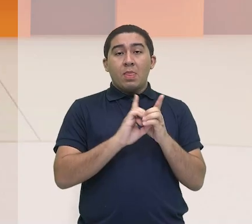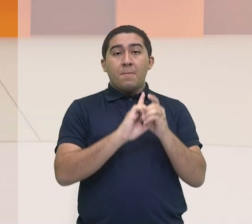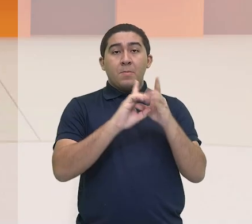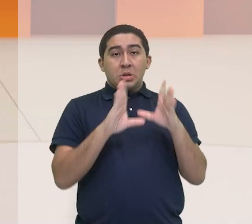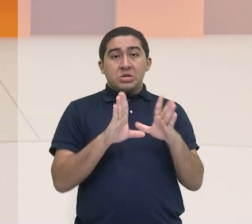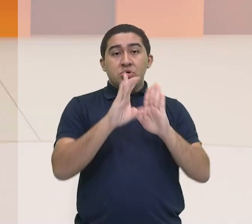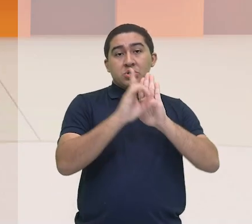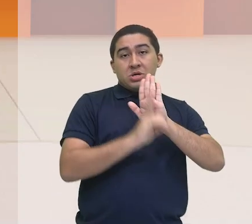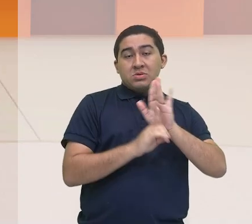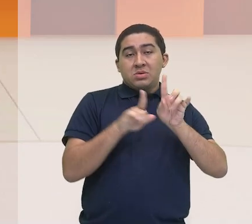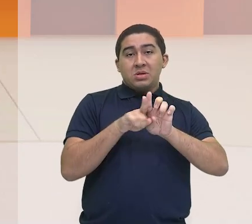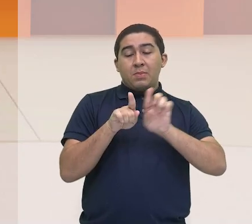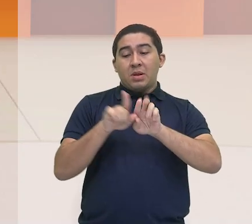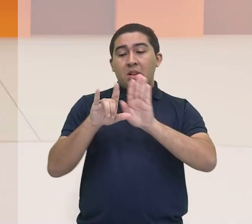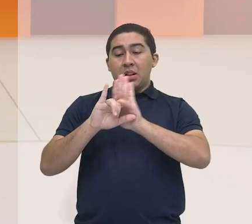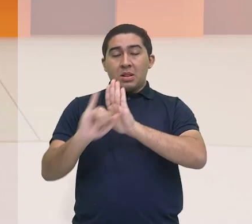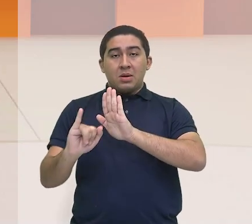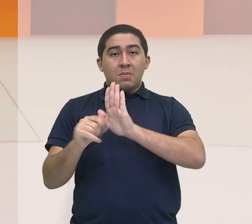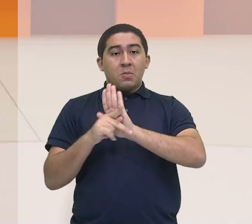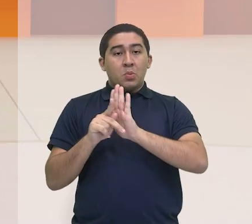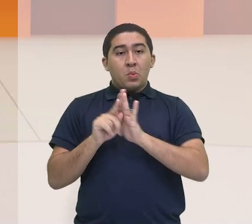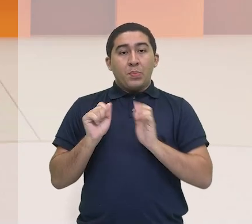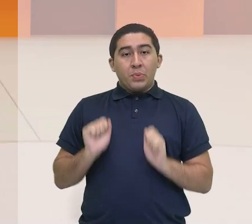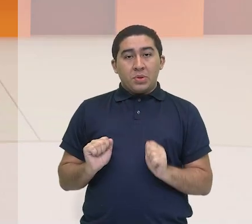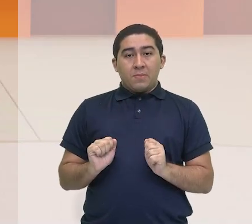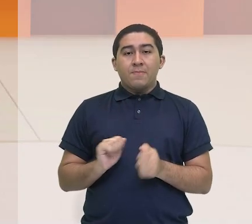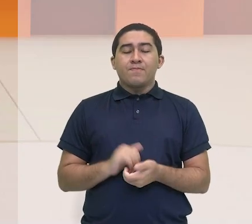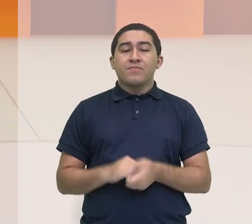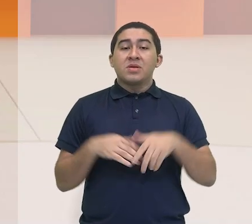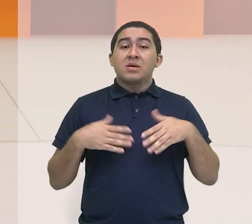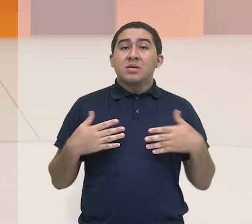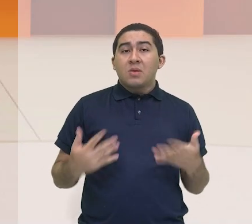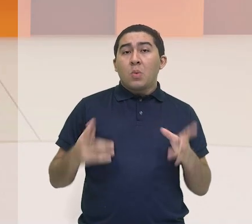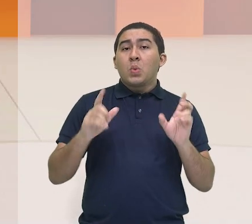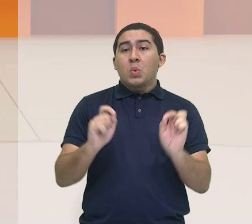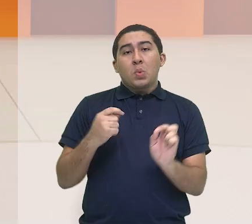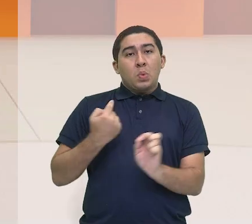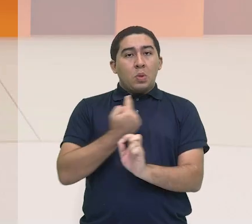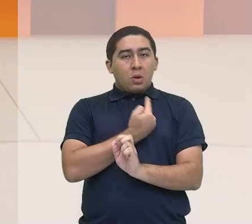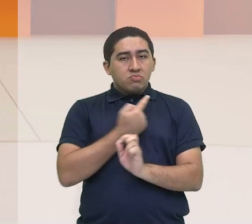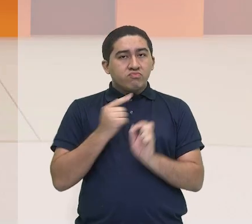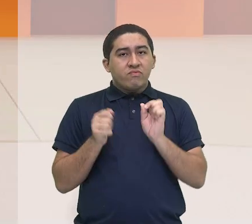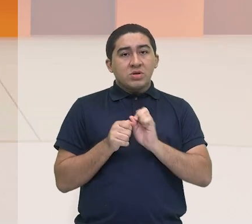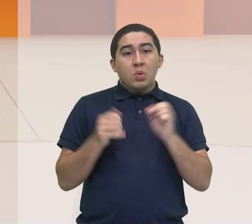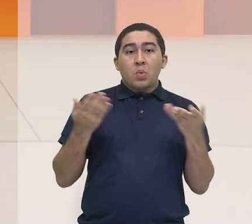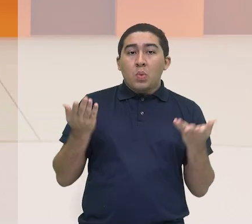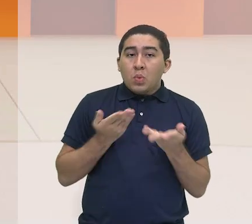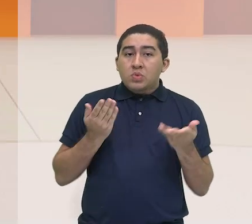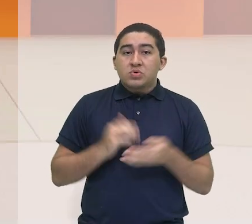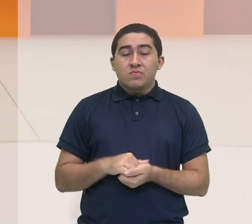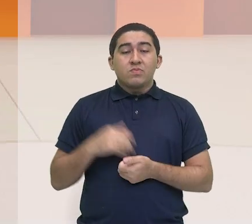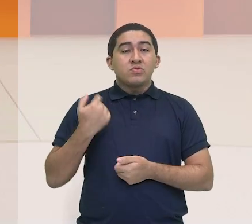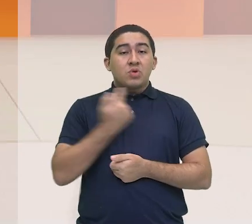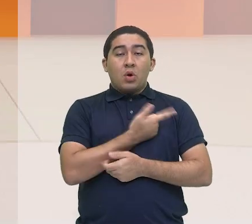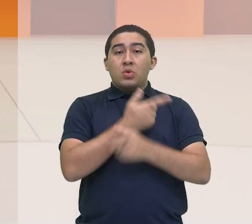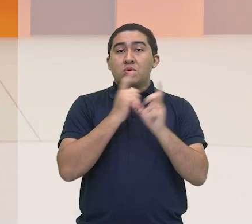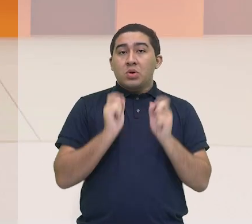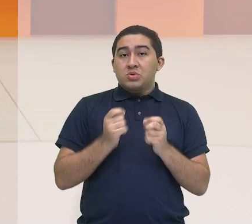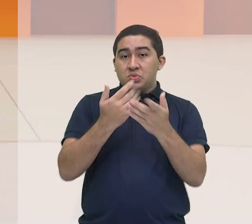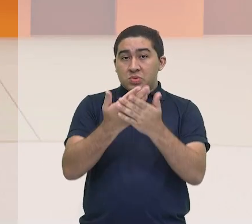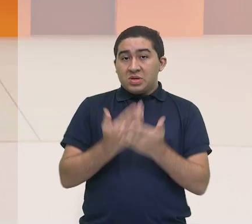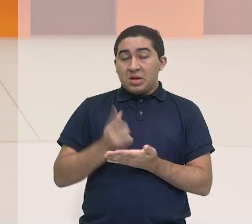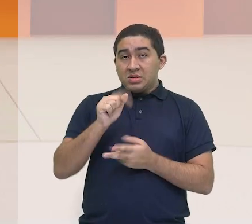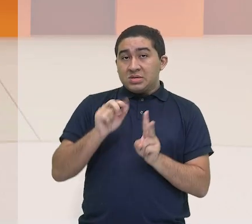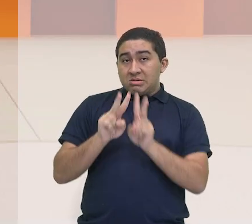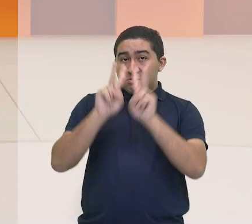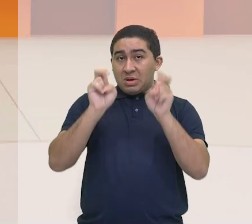e legitimidade do poder, né? Então, o que a gente vai fazer hoje? Nós vamos explorar esse